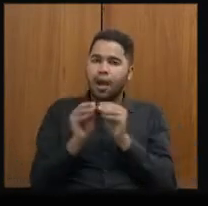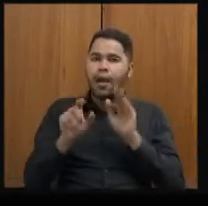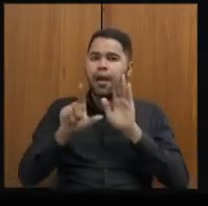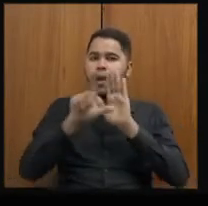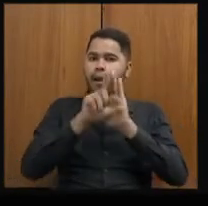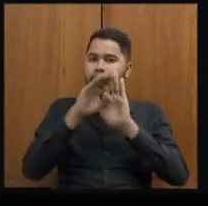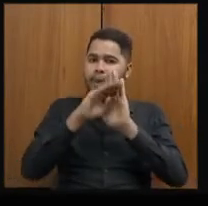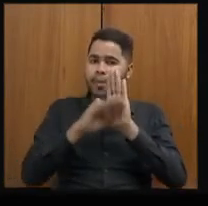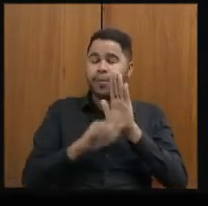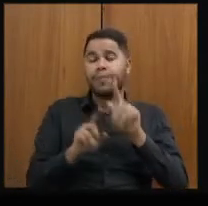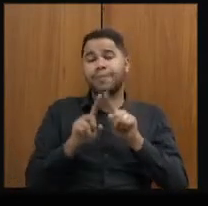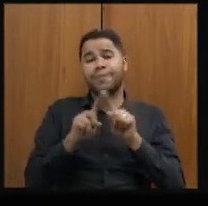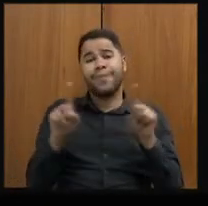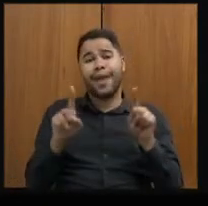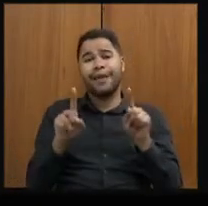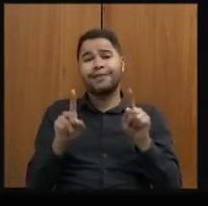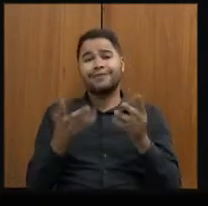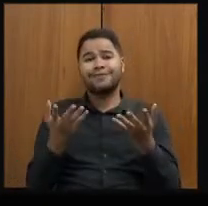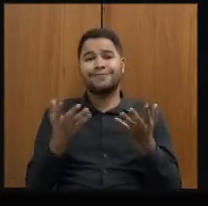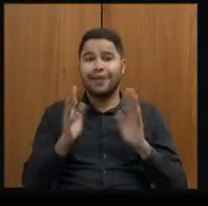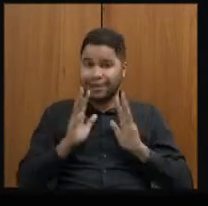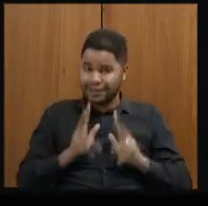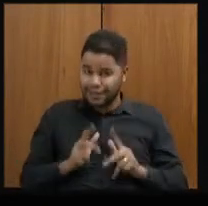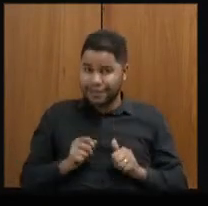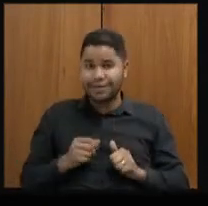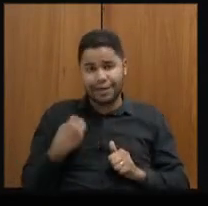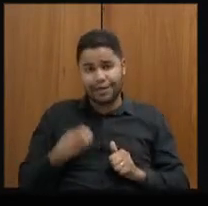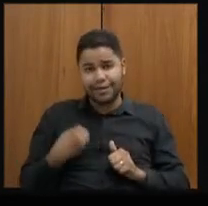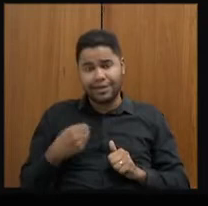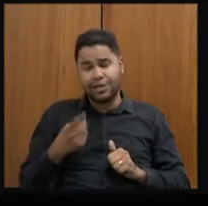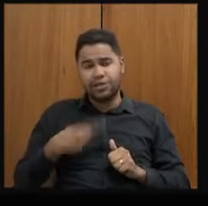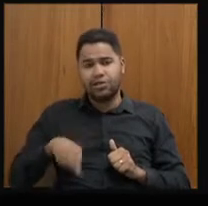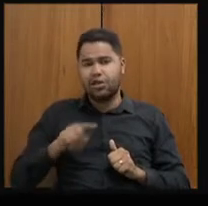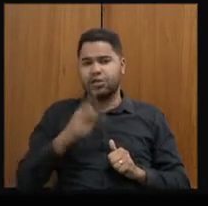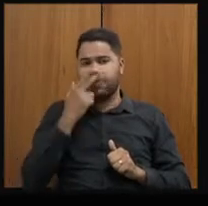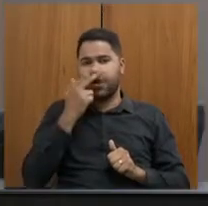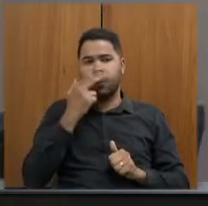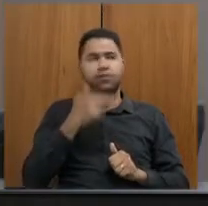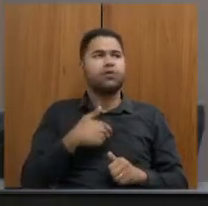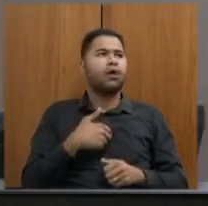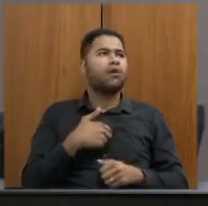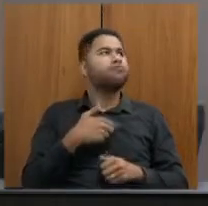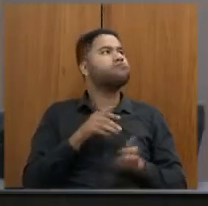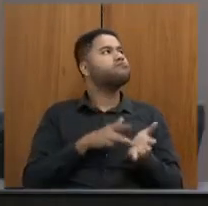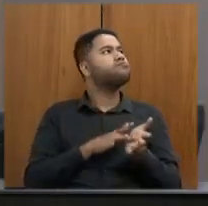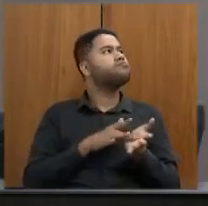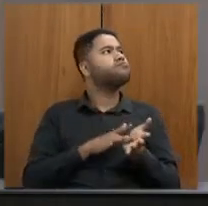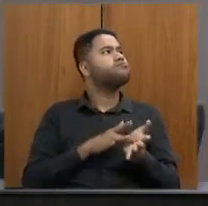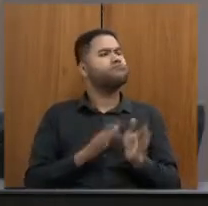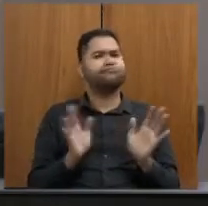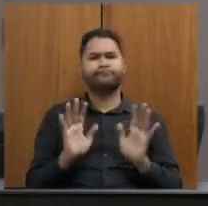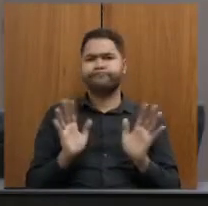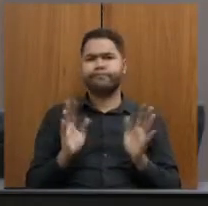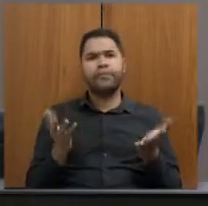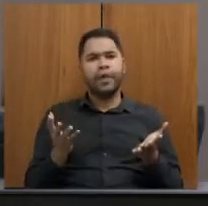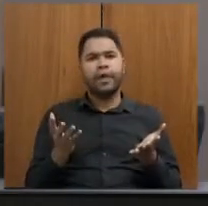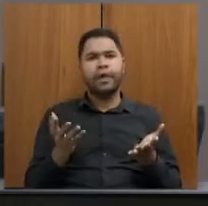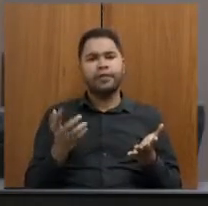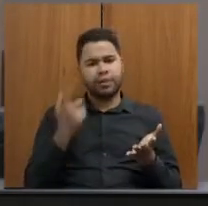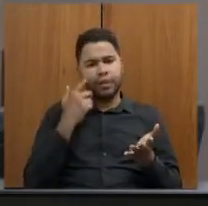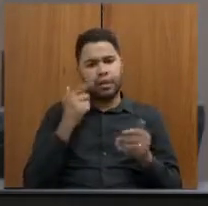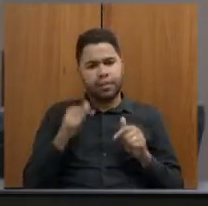legislações Mas a questão sanitária ela existe a gente não pode tampar o sol com a peneira a questão principalmente da transmissão